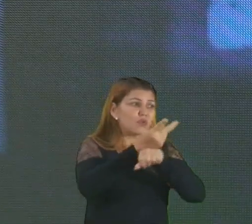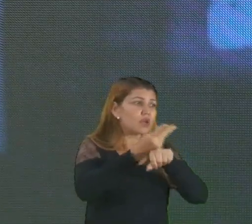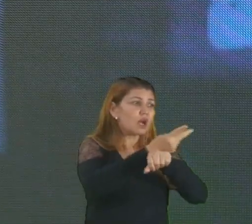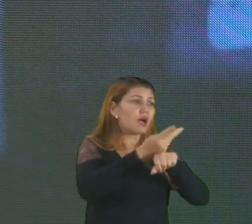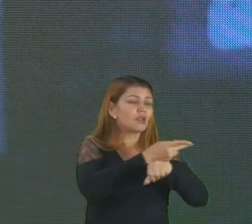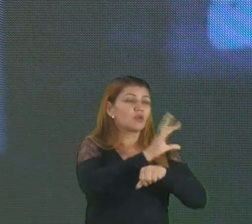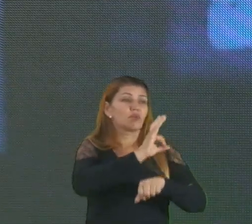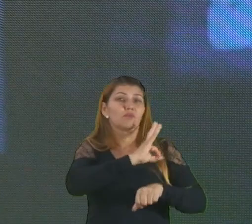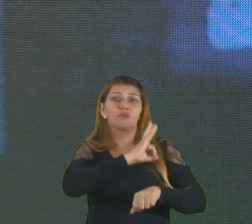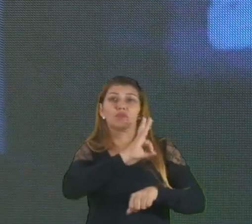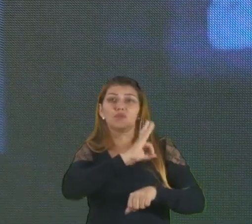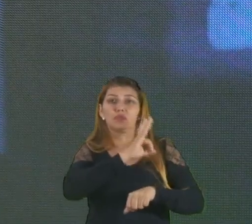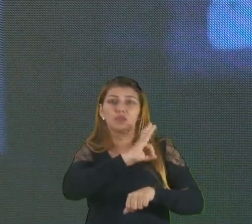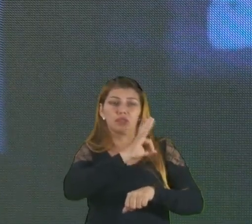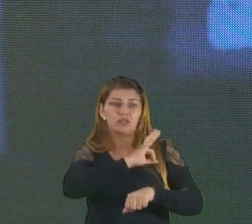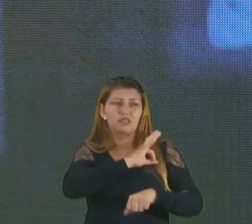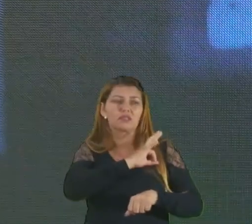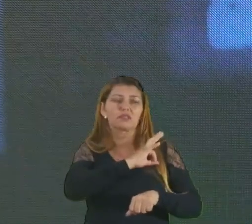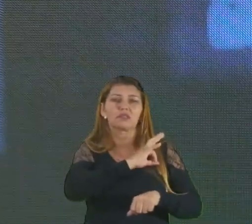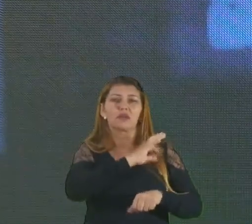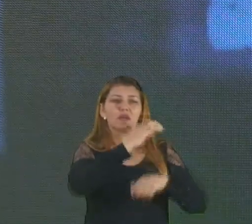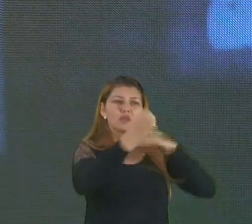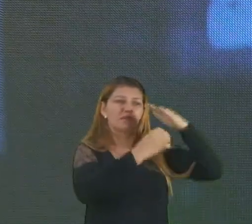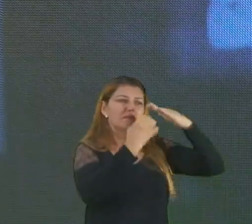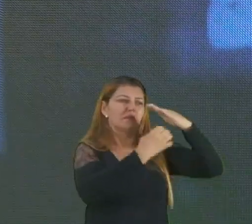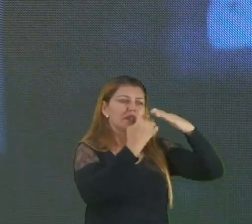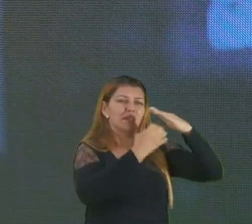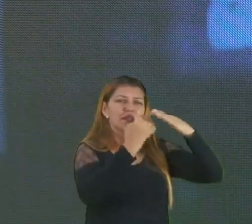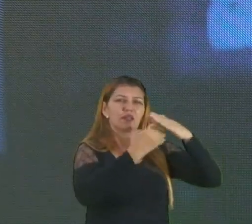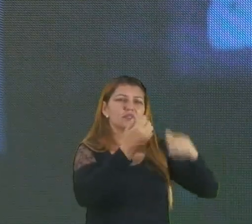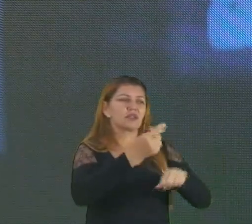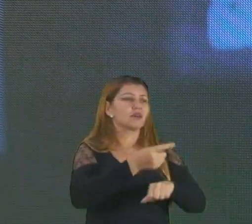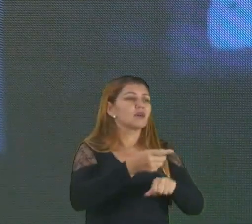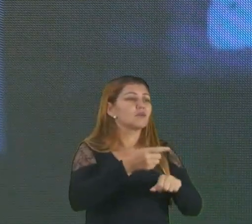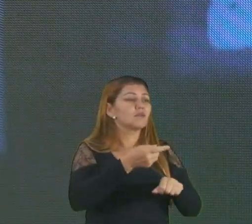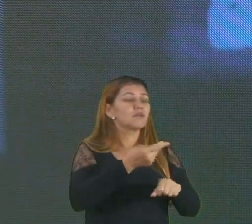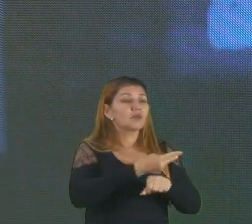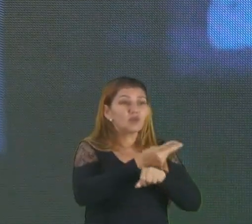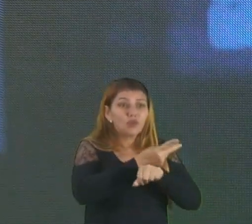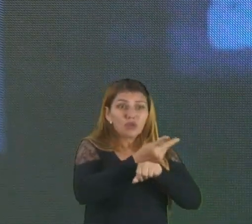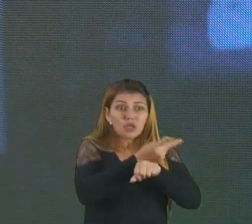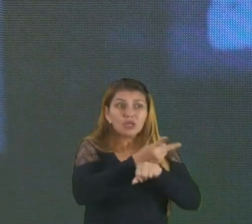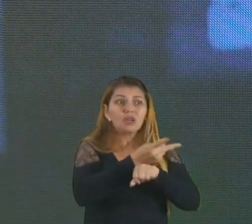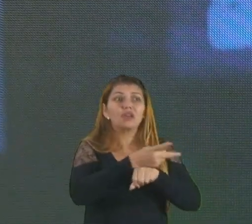Polícia Federal e pela Interpol como um dos maiores traficantes